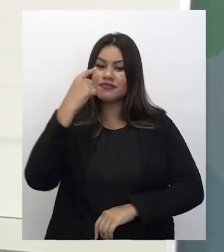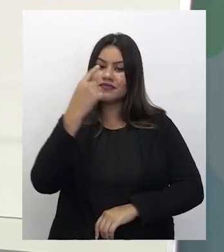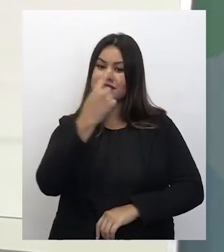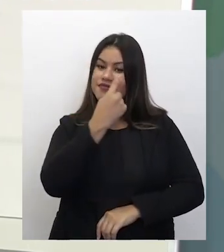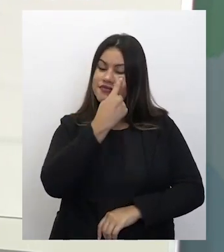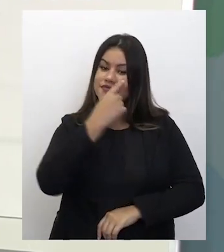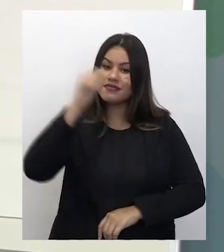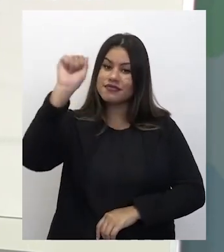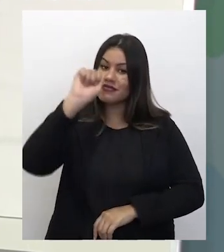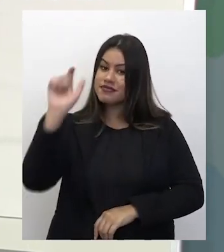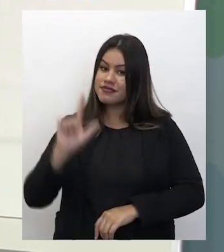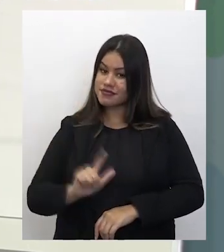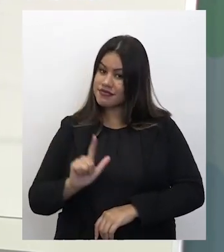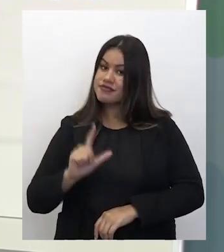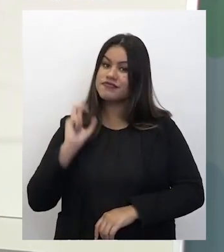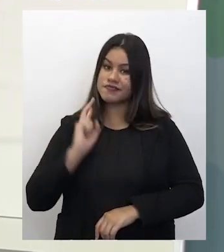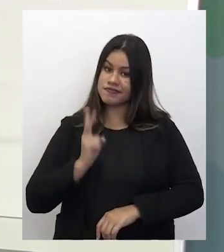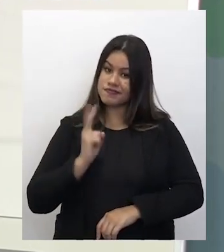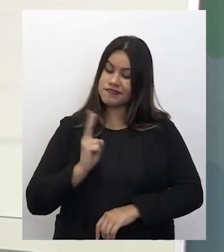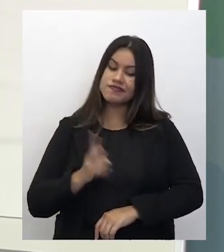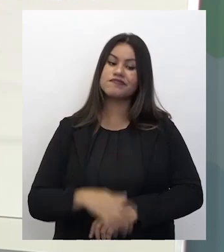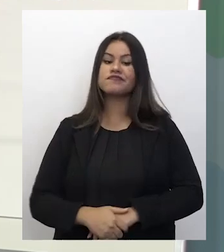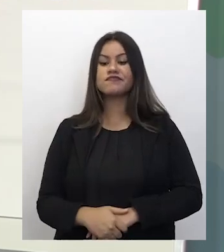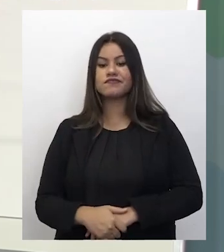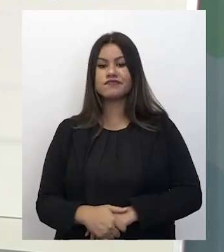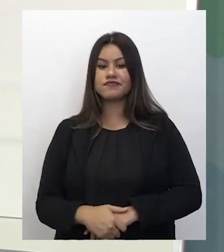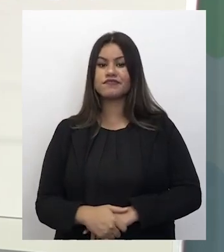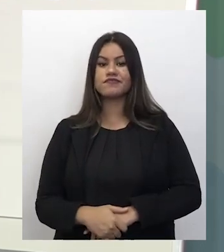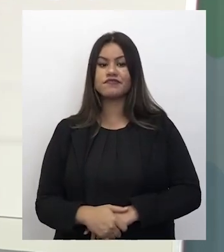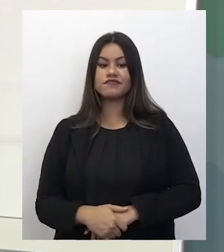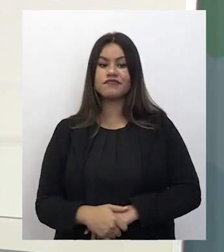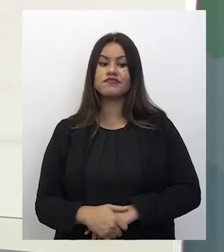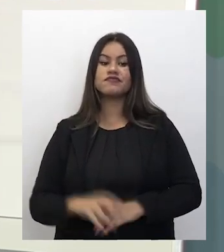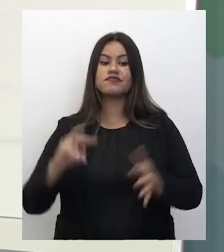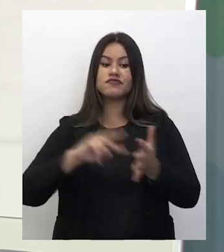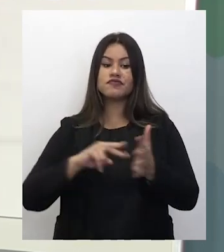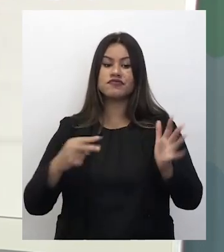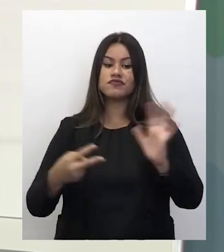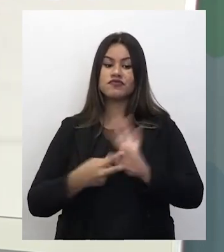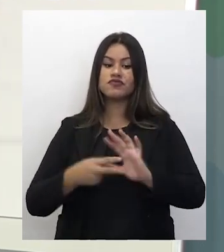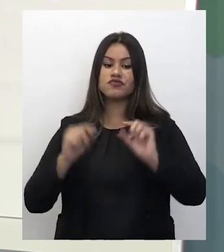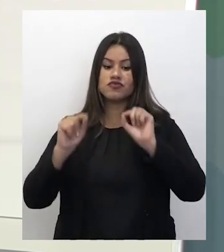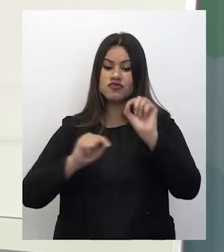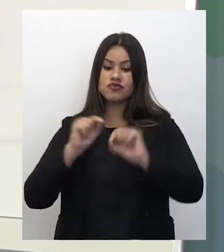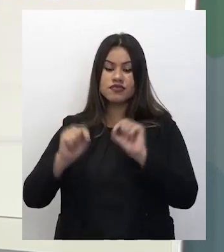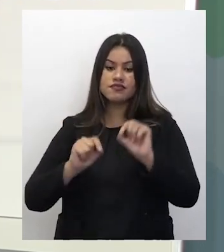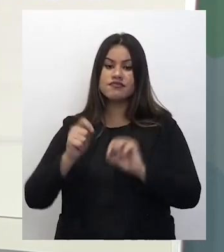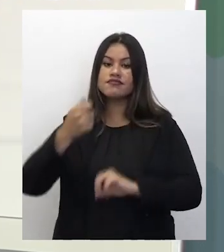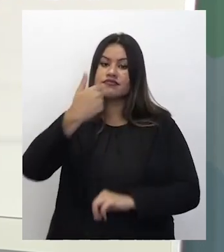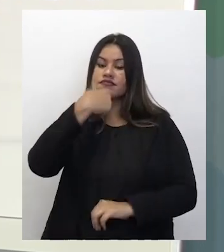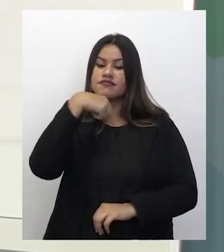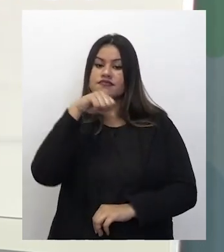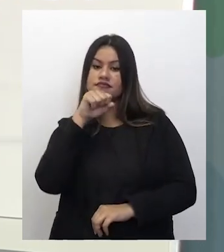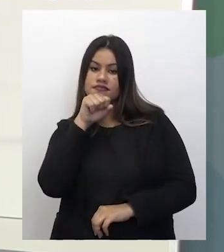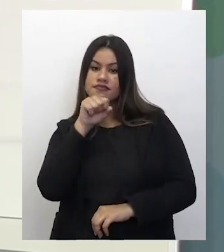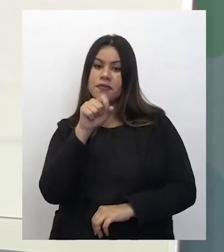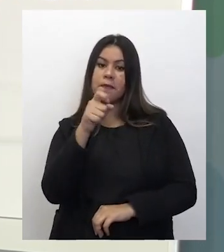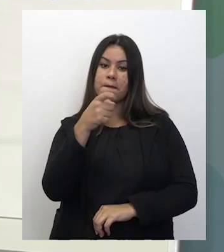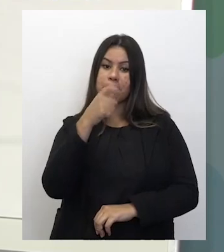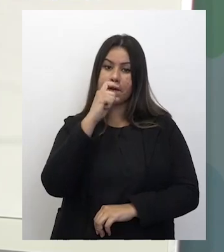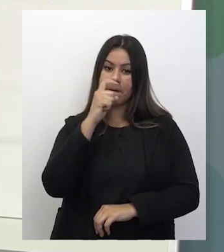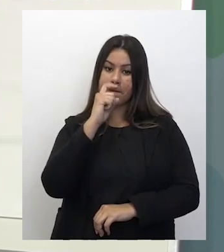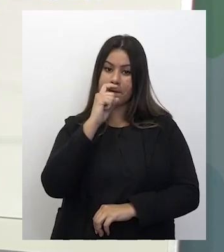azul, tá bom? Vai ter olho claro. Isso significa que ele recebeu